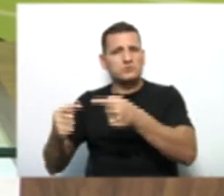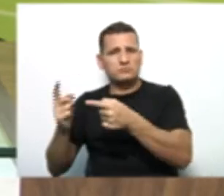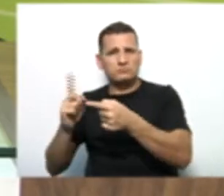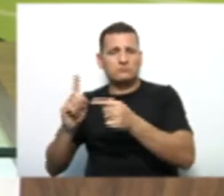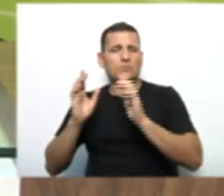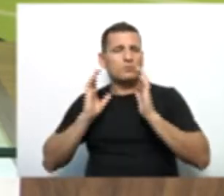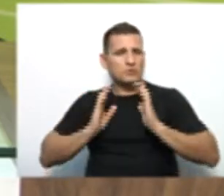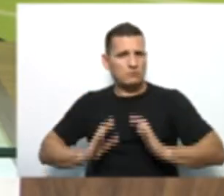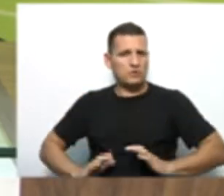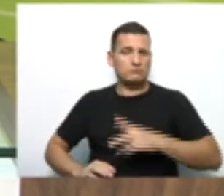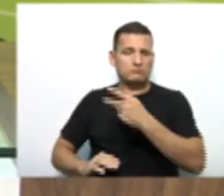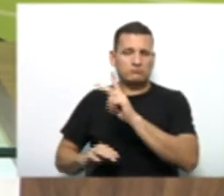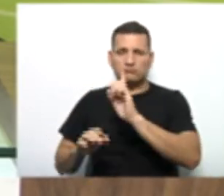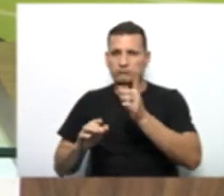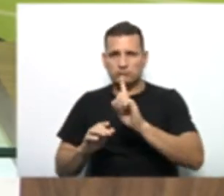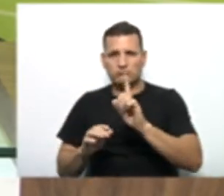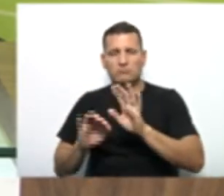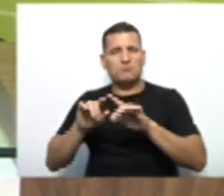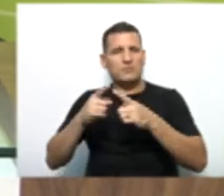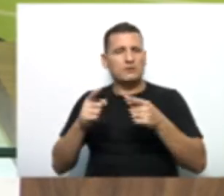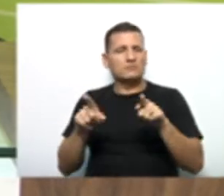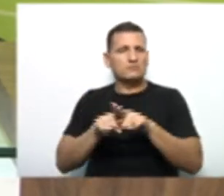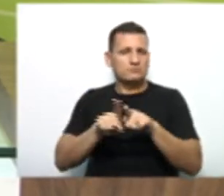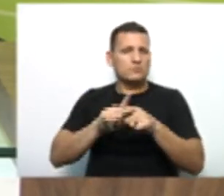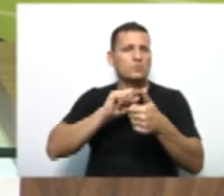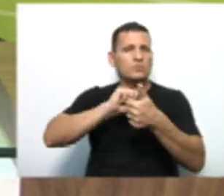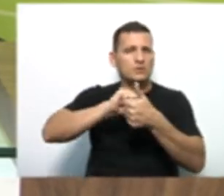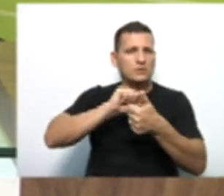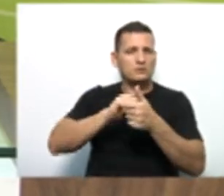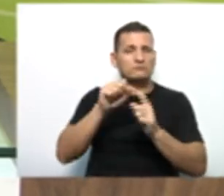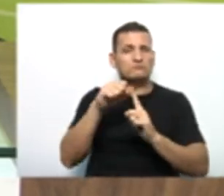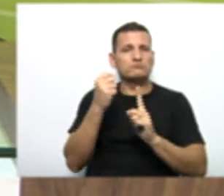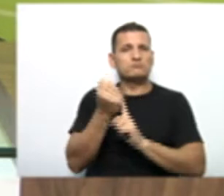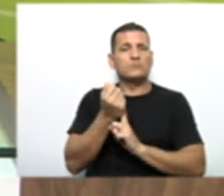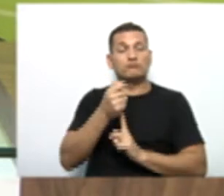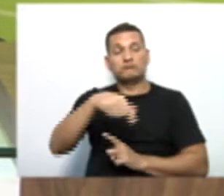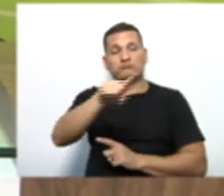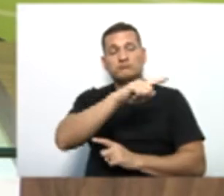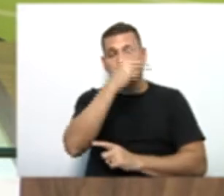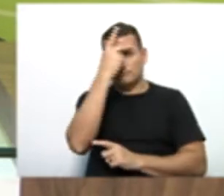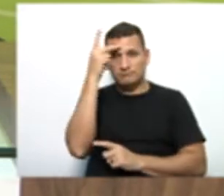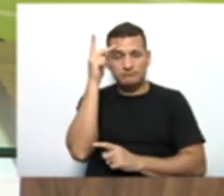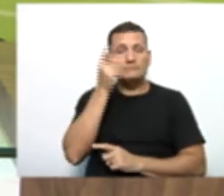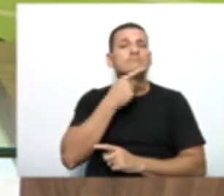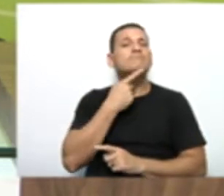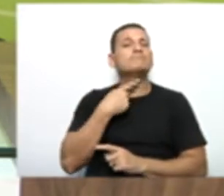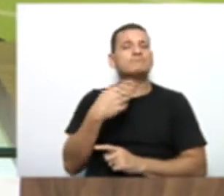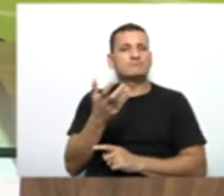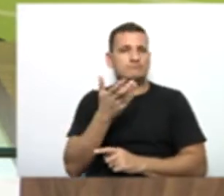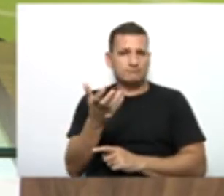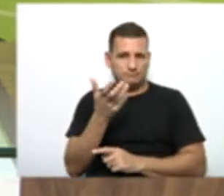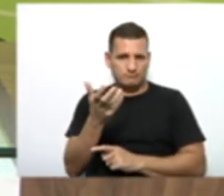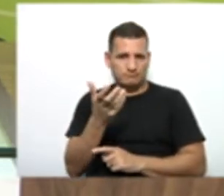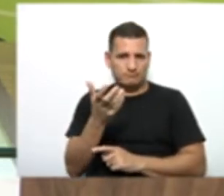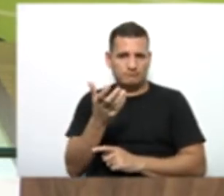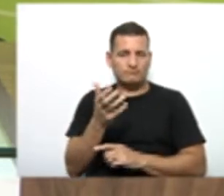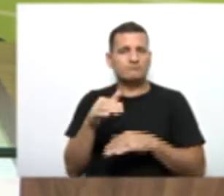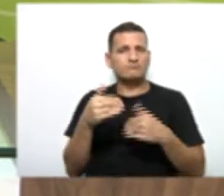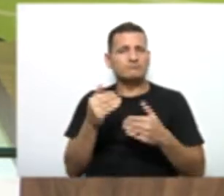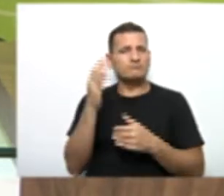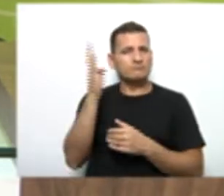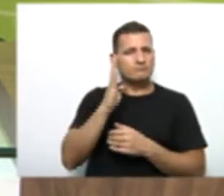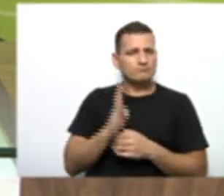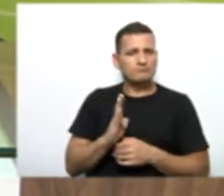comportamento que deve ser exercido pelo político, mas é uma qualidade socialmente desejada pelos brasileiros aos brasileiros. Né? Então, os brasileiros